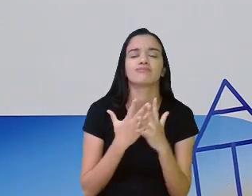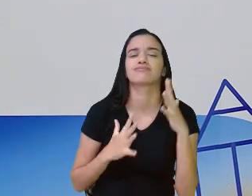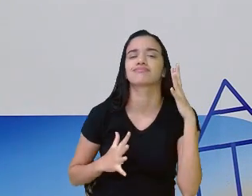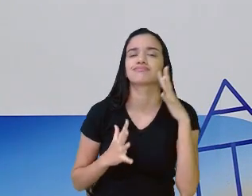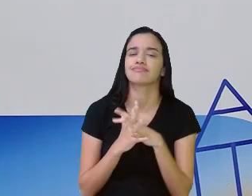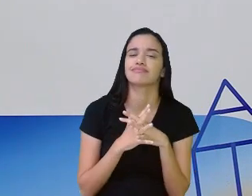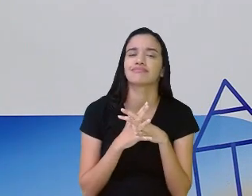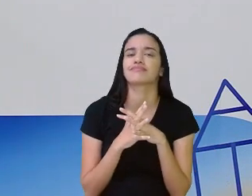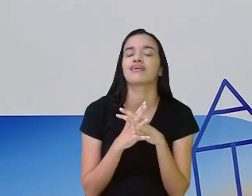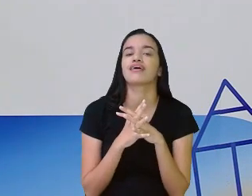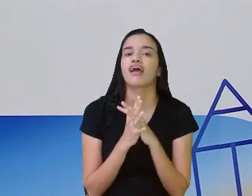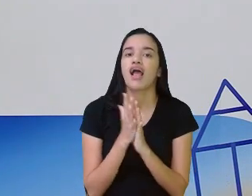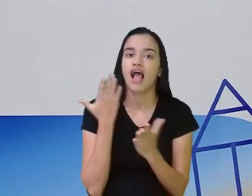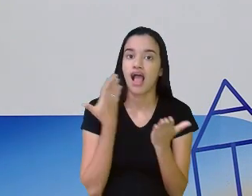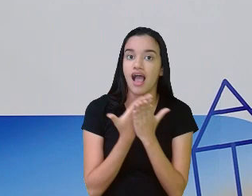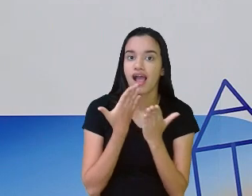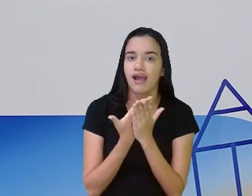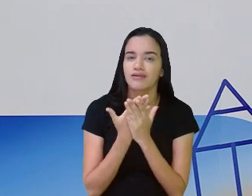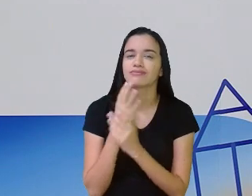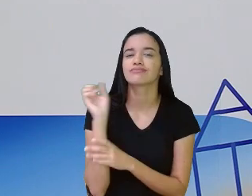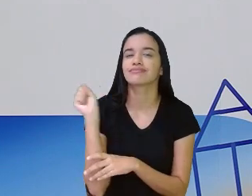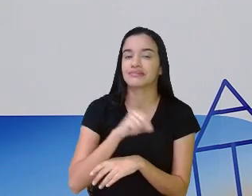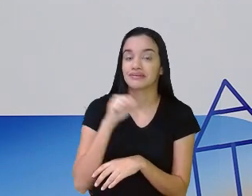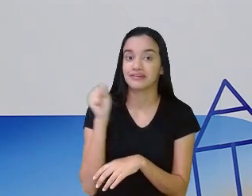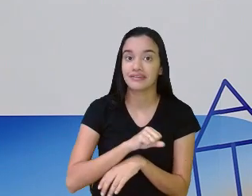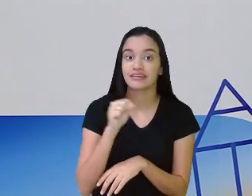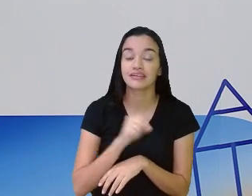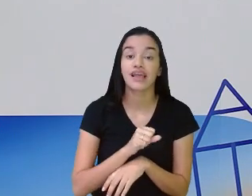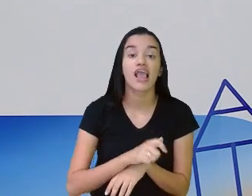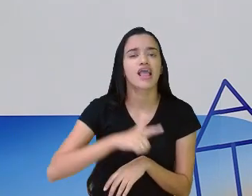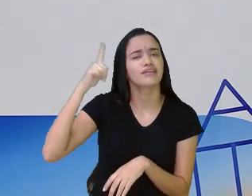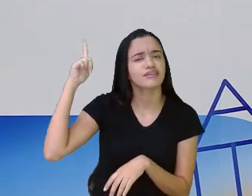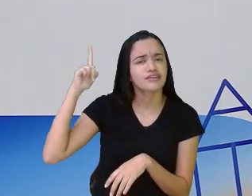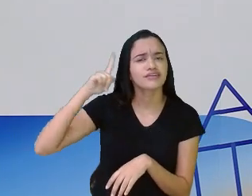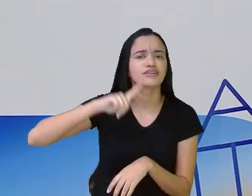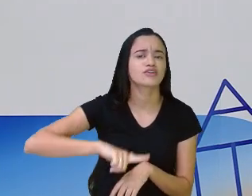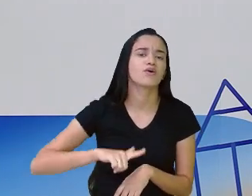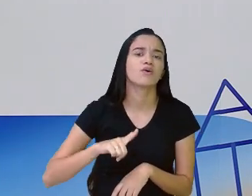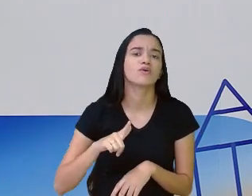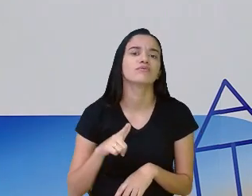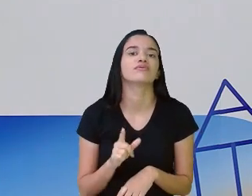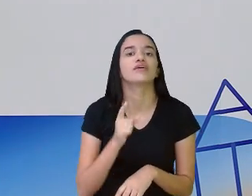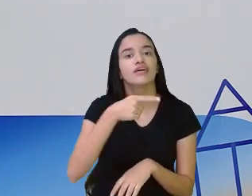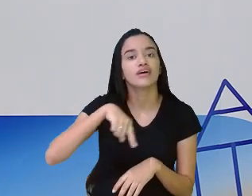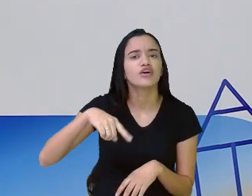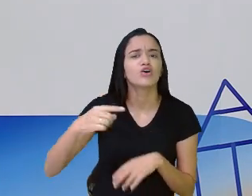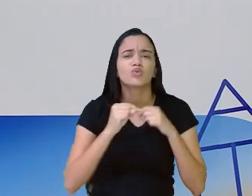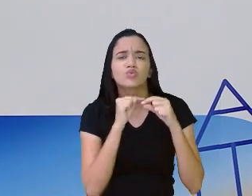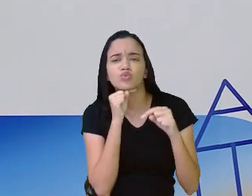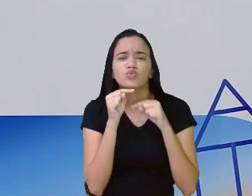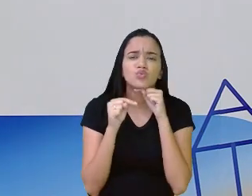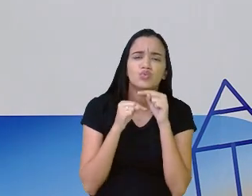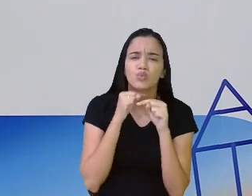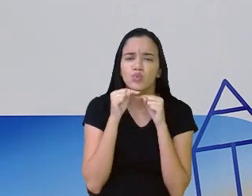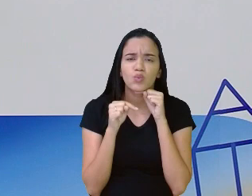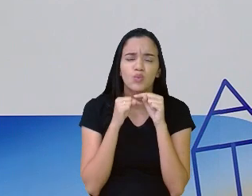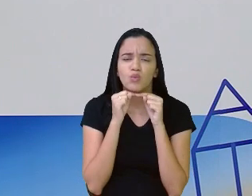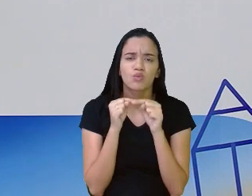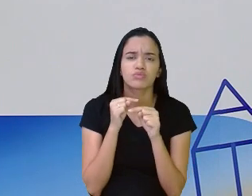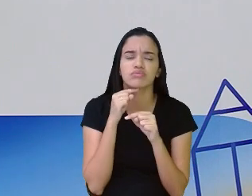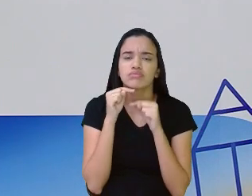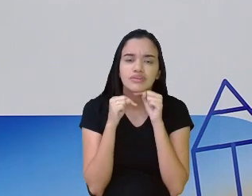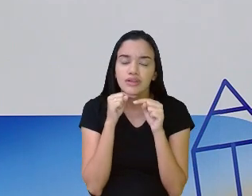deu um monte de vezes essa aula, não foi? Foi. E trouxe de novo. Para quem ficou com dúvida, não